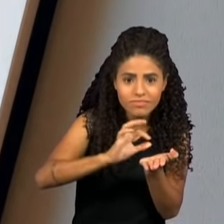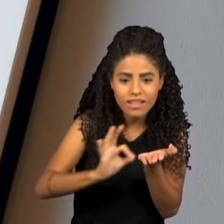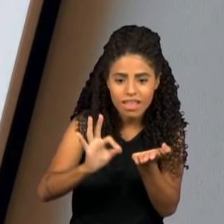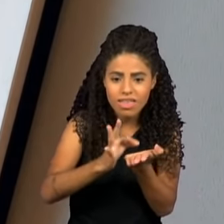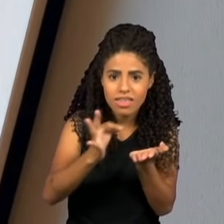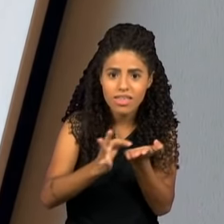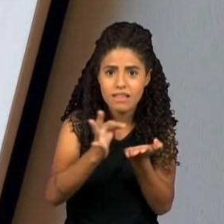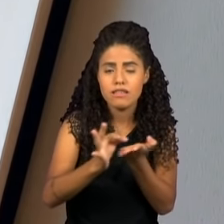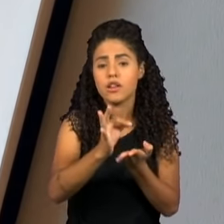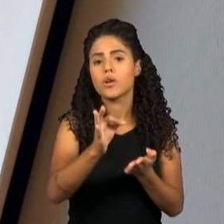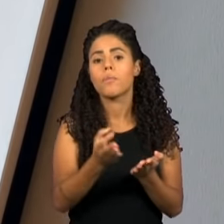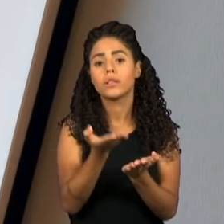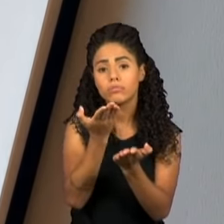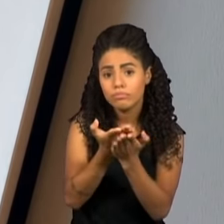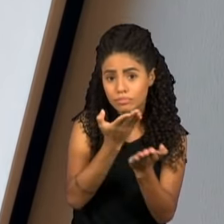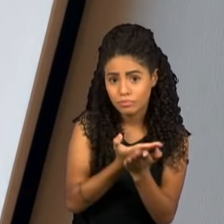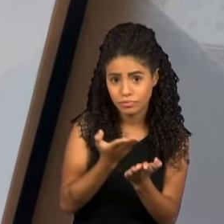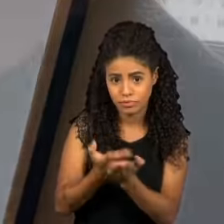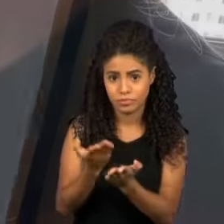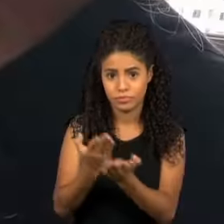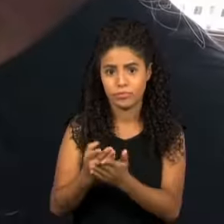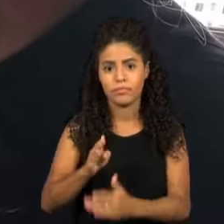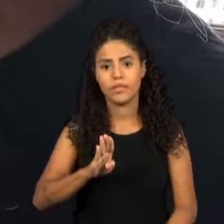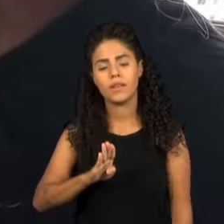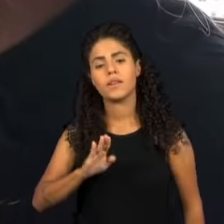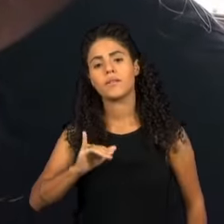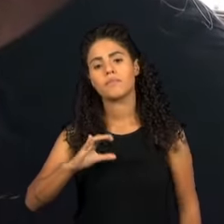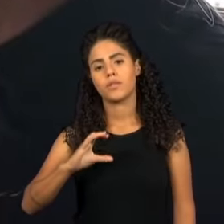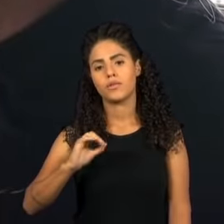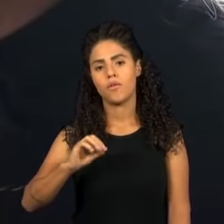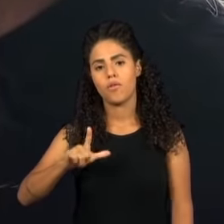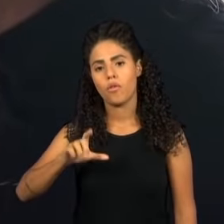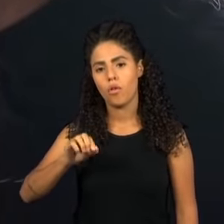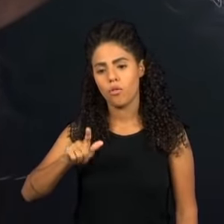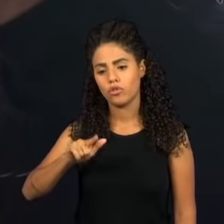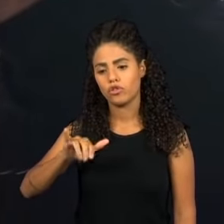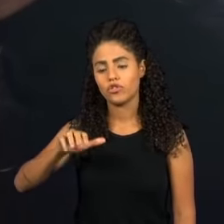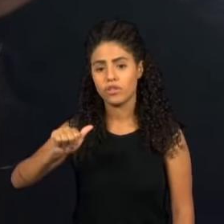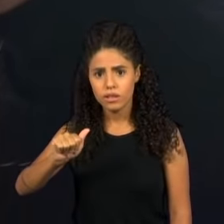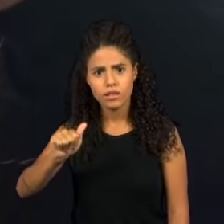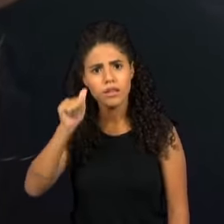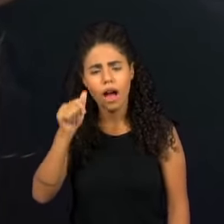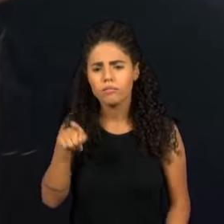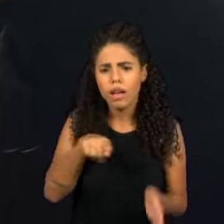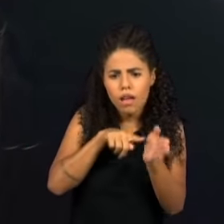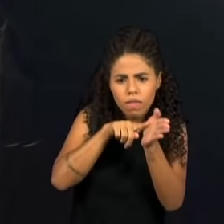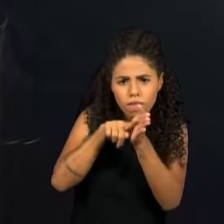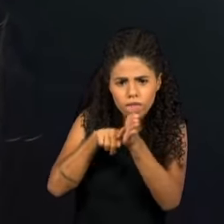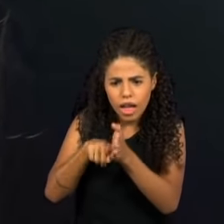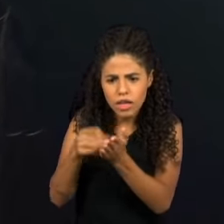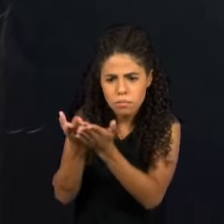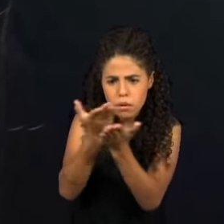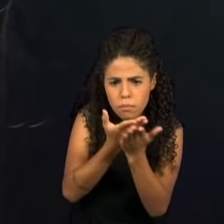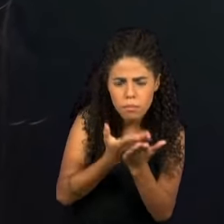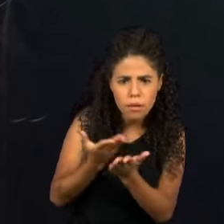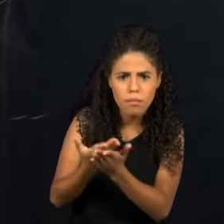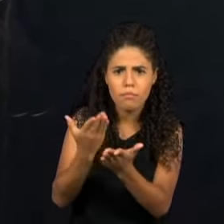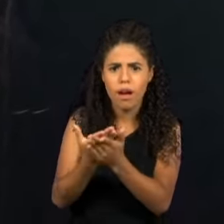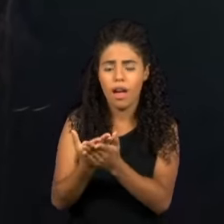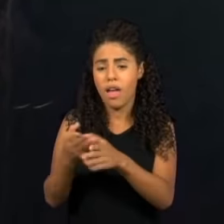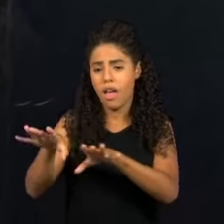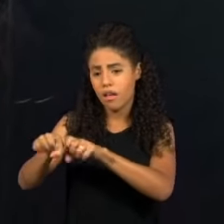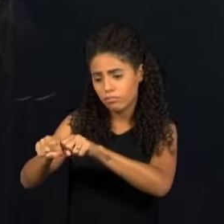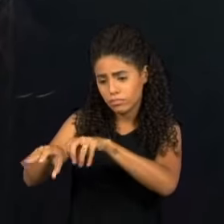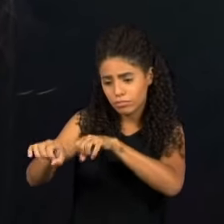Laura era estudante de biologia. Com a pandemia, interrompeu os estudos por não se adaptar ao ensino à distância,